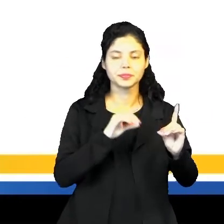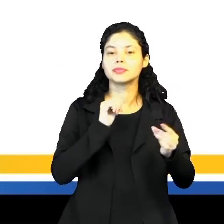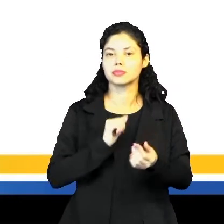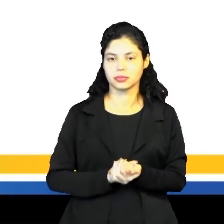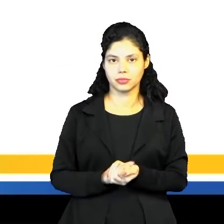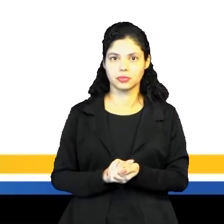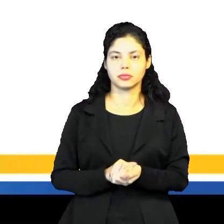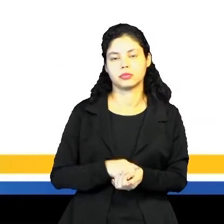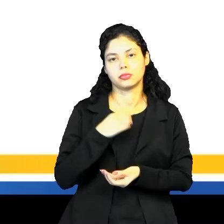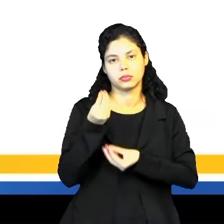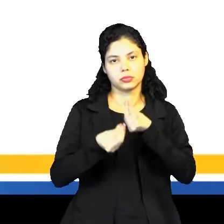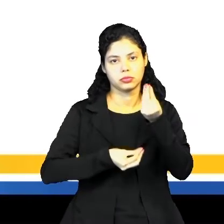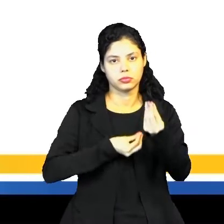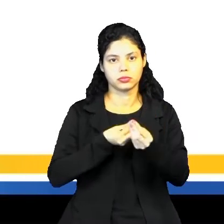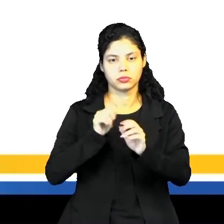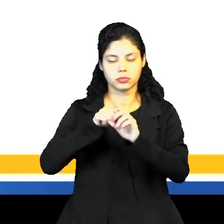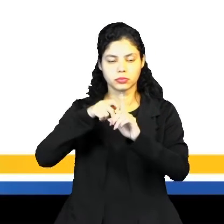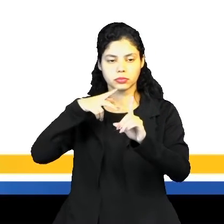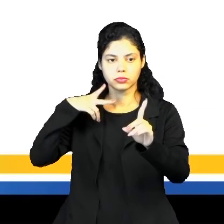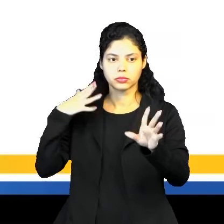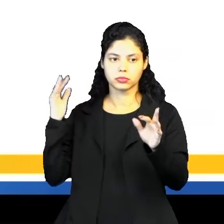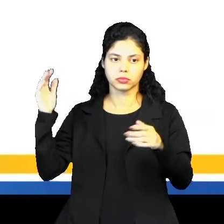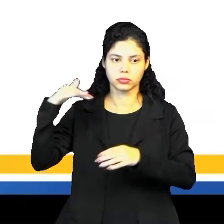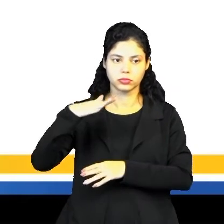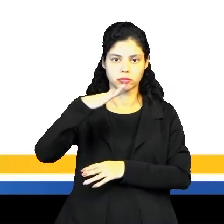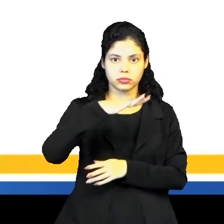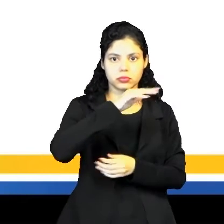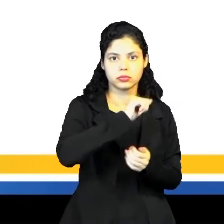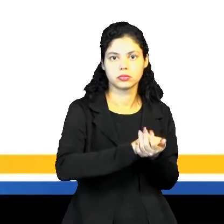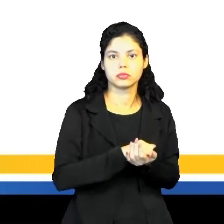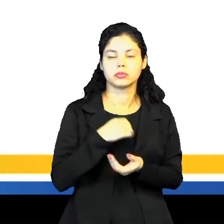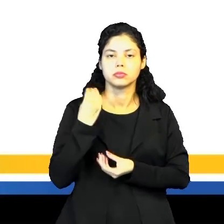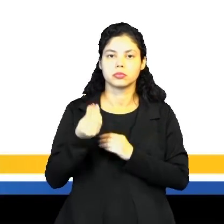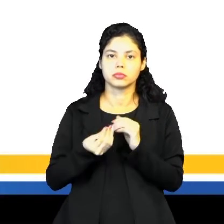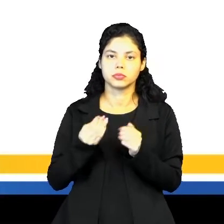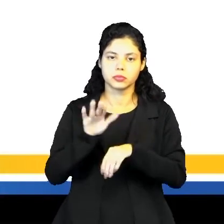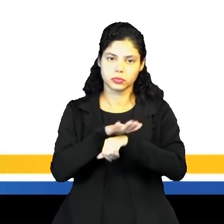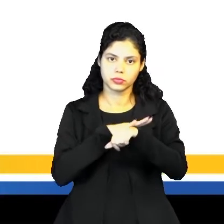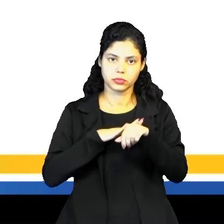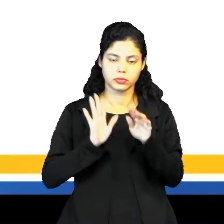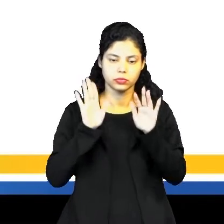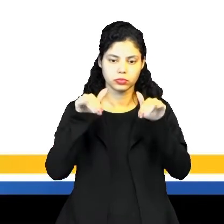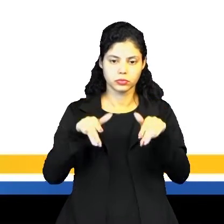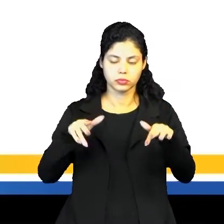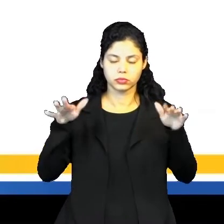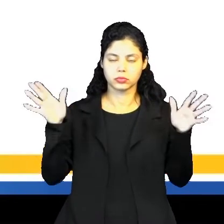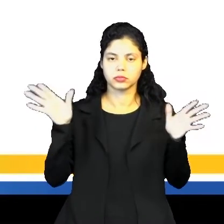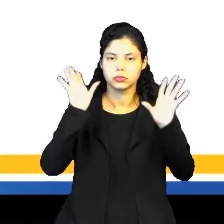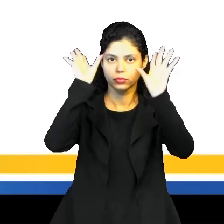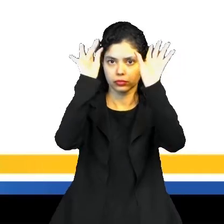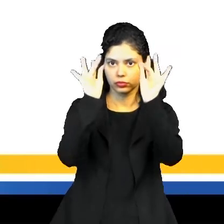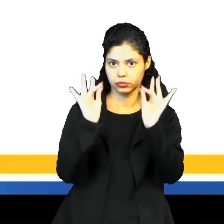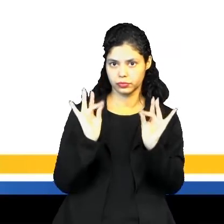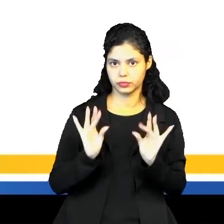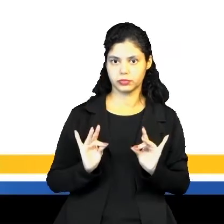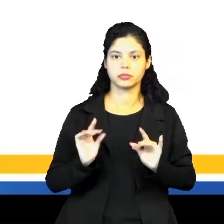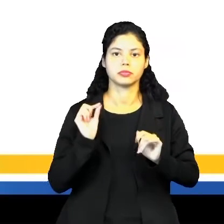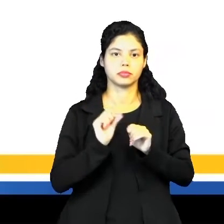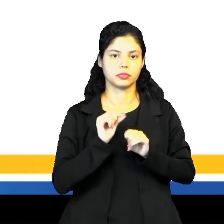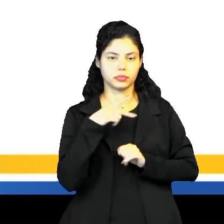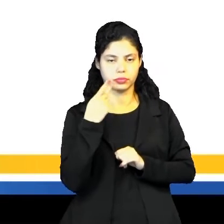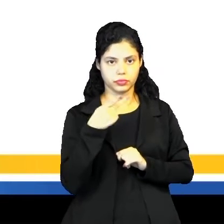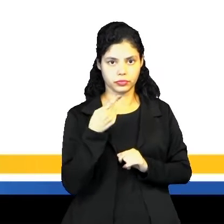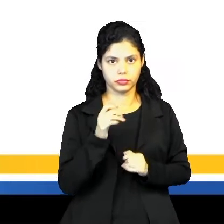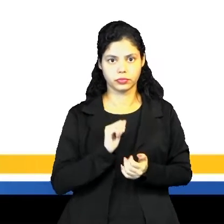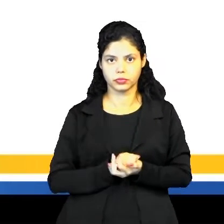ela, né? Ela é como uma flecha, né? No arco, como uma pedra na onda, ou seja, ele vai destacando, né? E